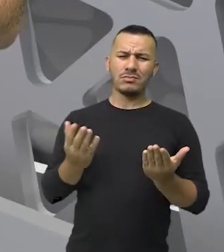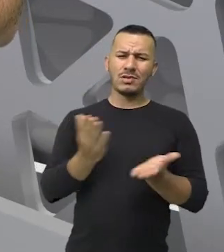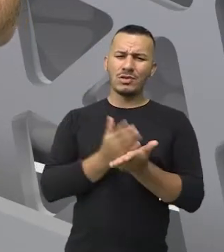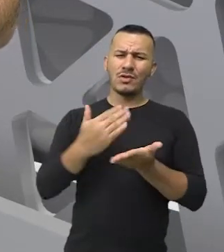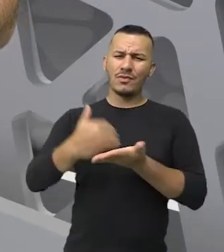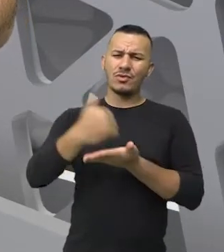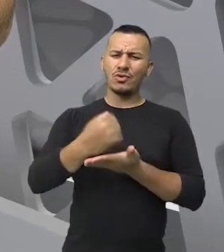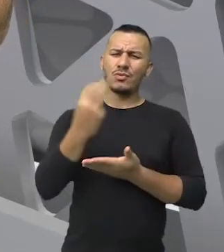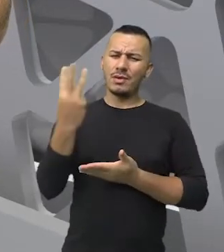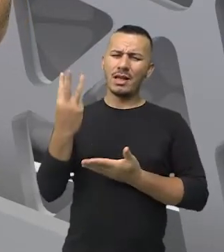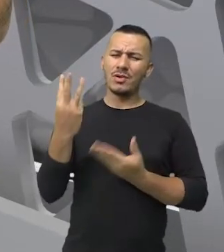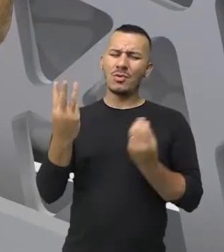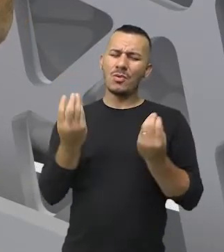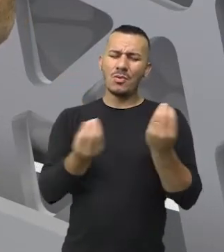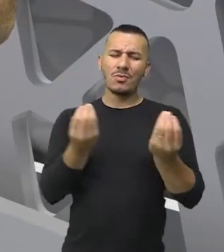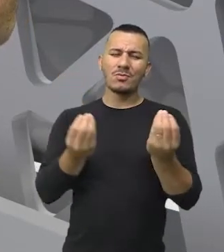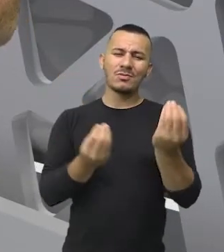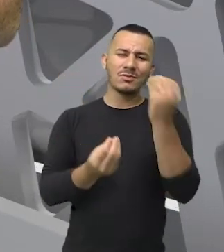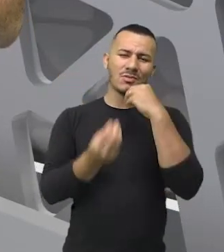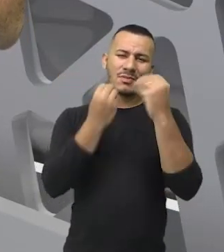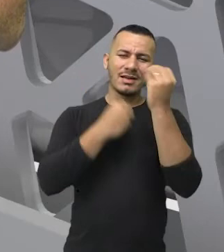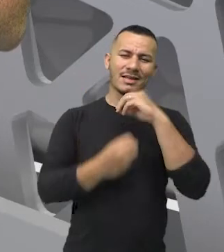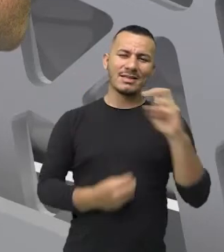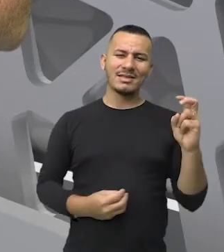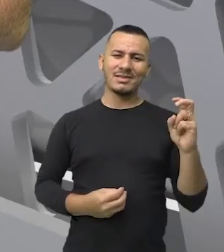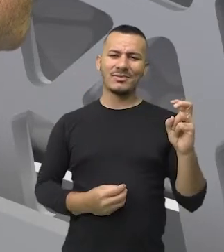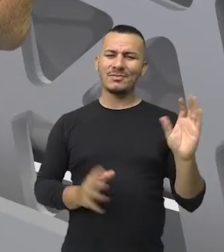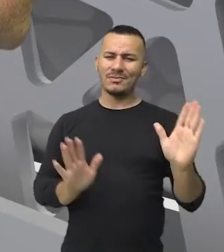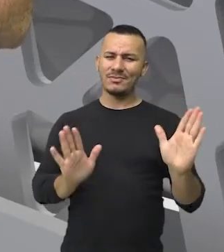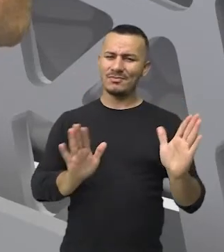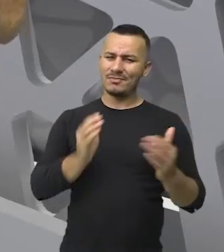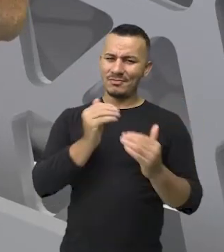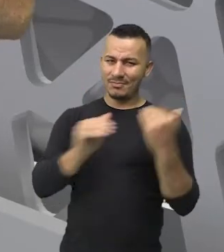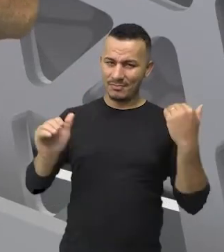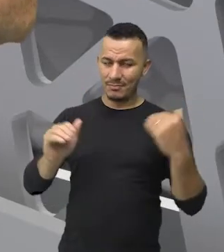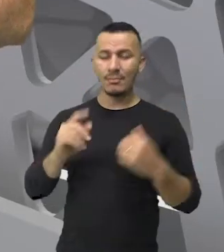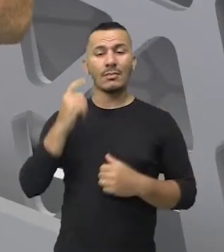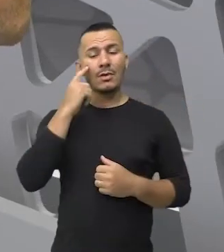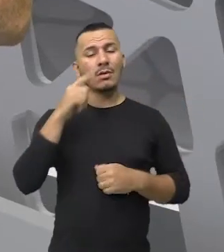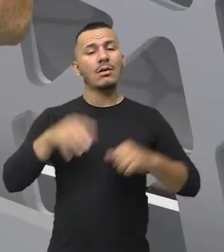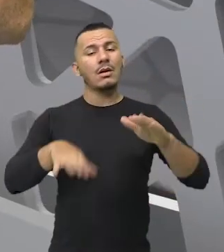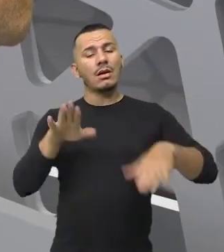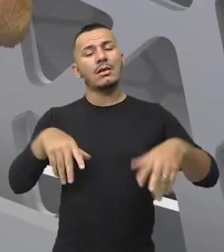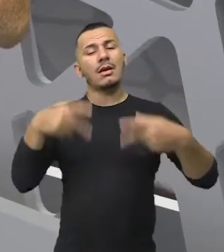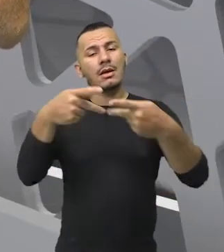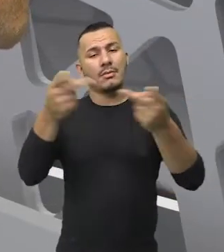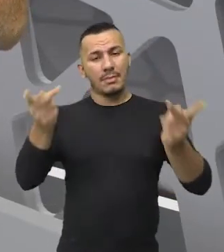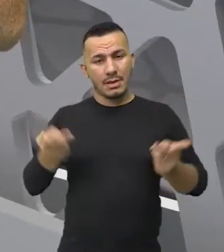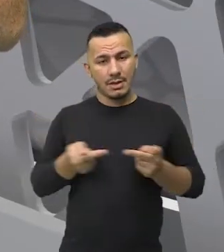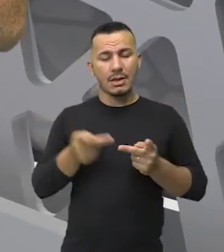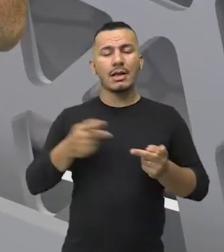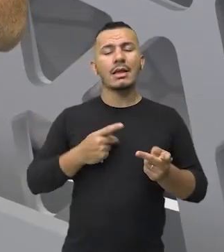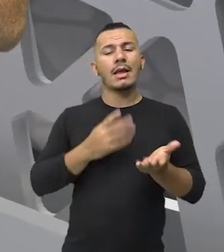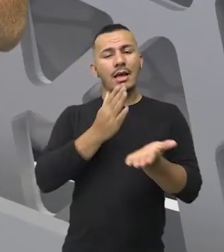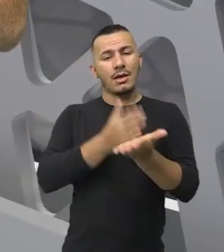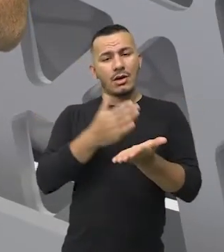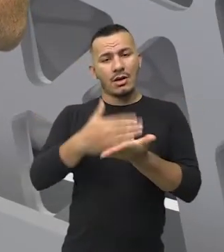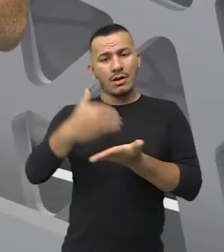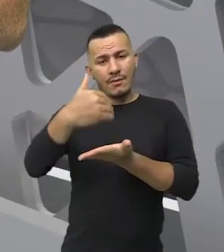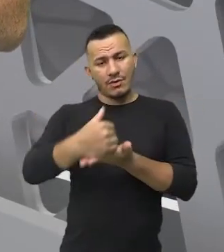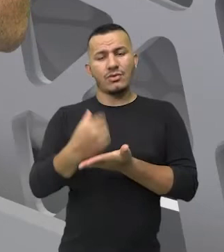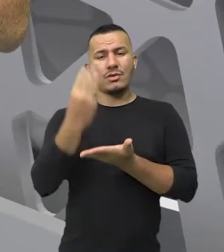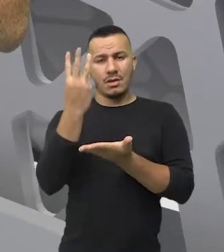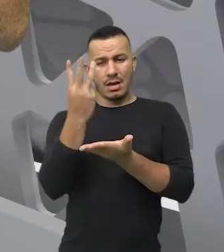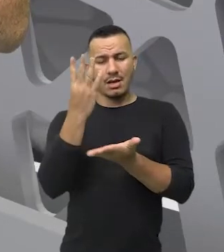Dividir em 3 e comer 5 não dá. Então, a verdade é a seguinte, é que existem pizzas que foram divididas em